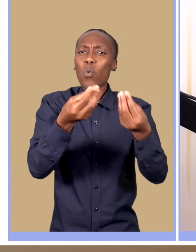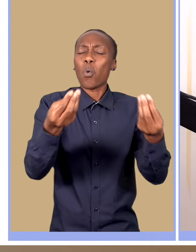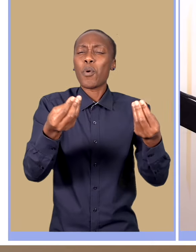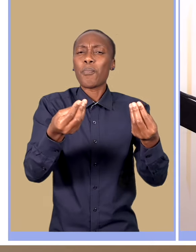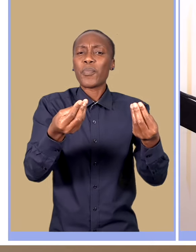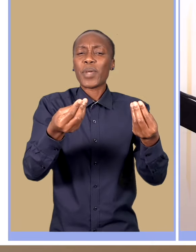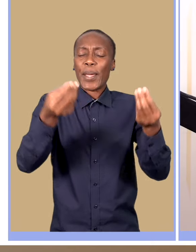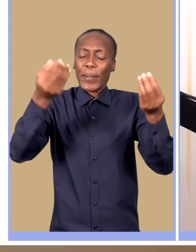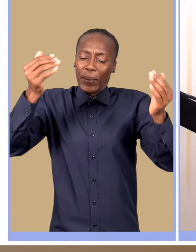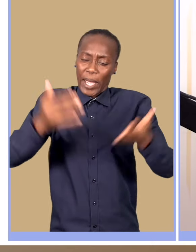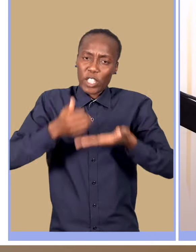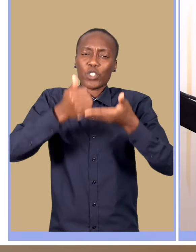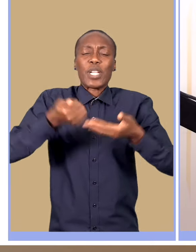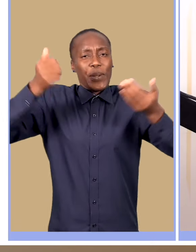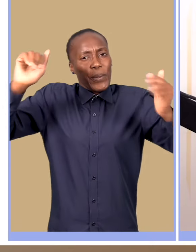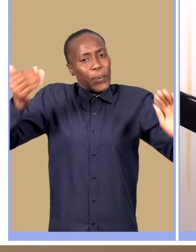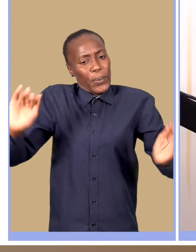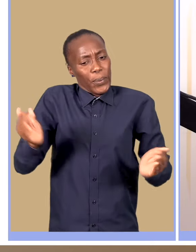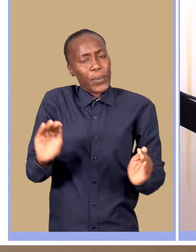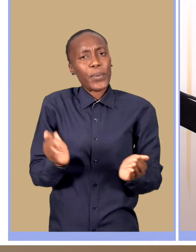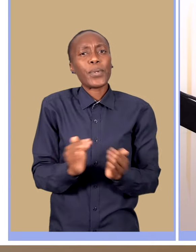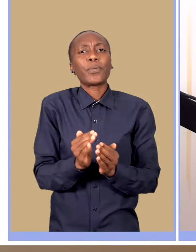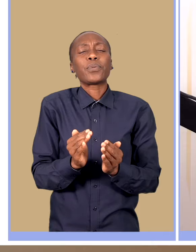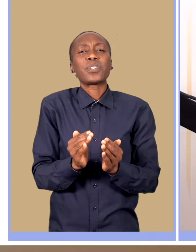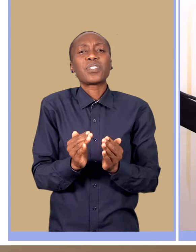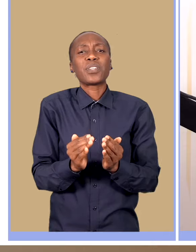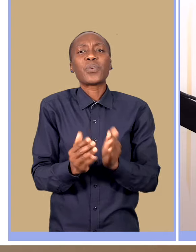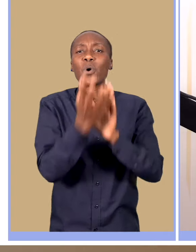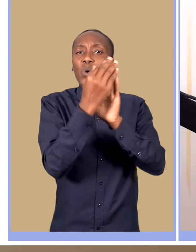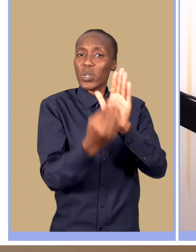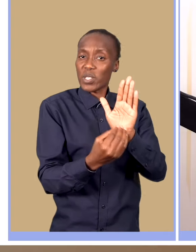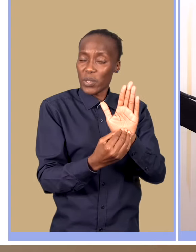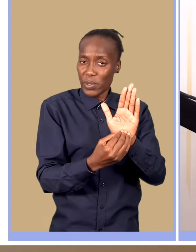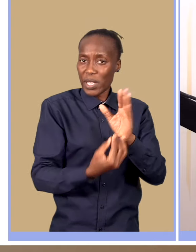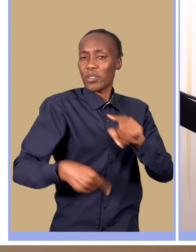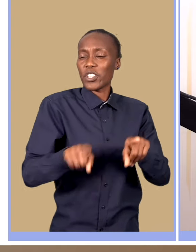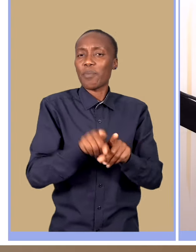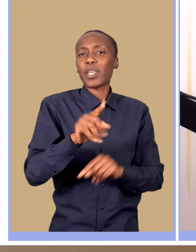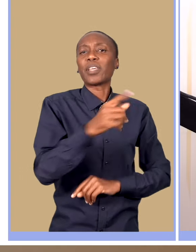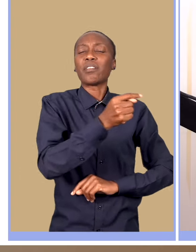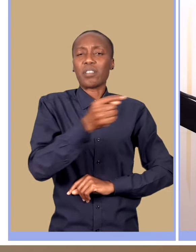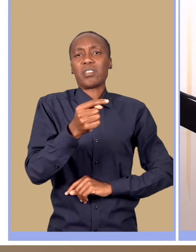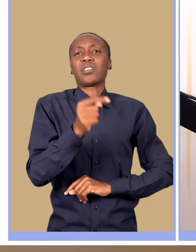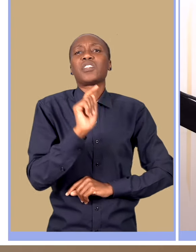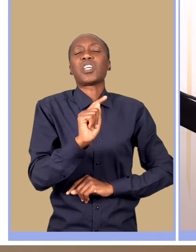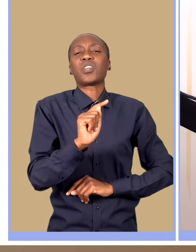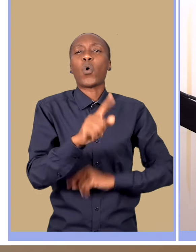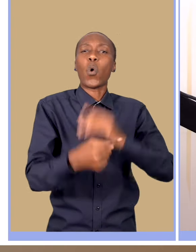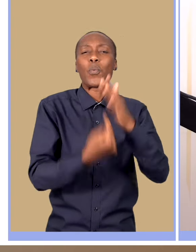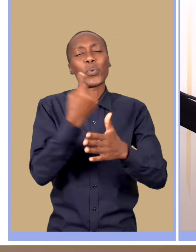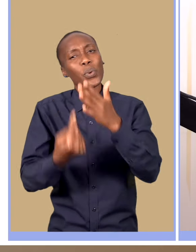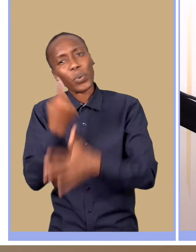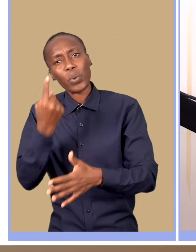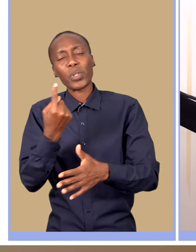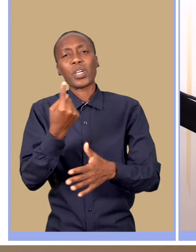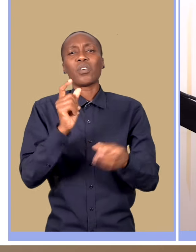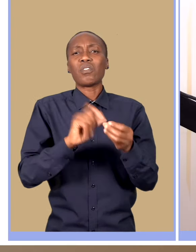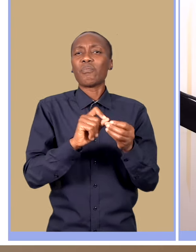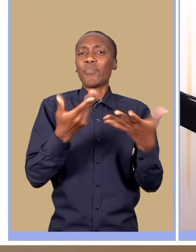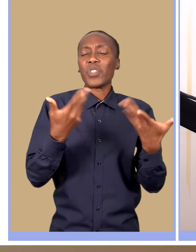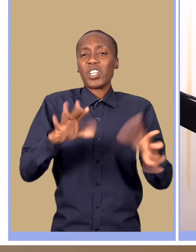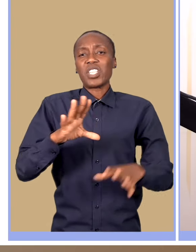para reduzir o impacto negativo que este segmento tem sofrido. Nós já temos muito trabalho também a